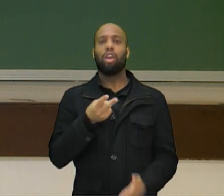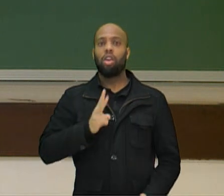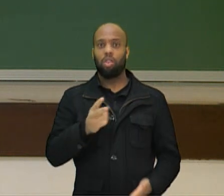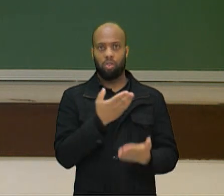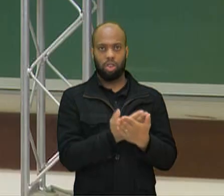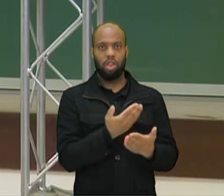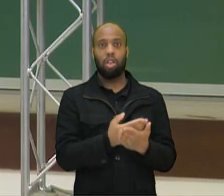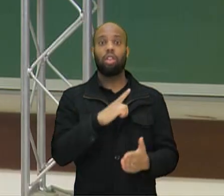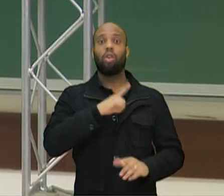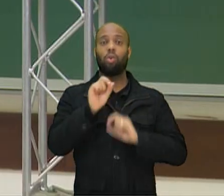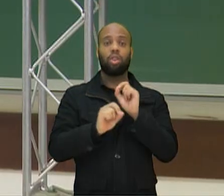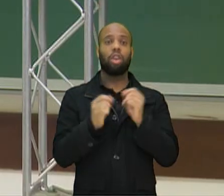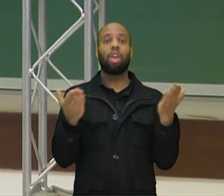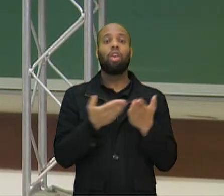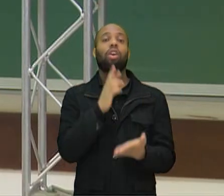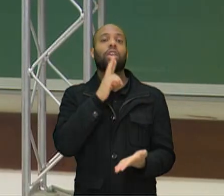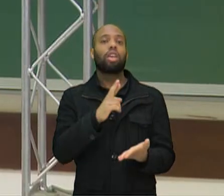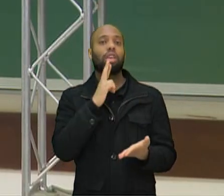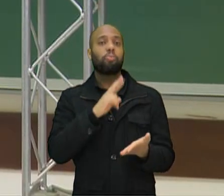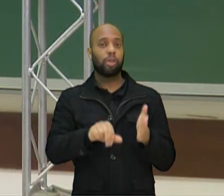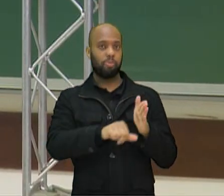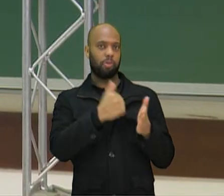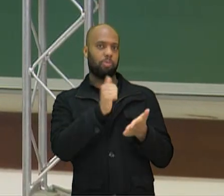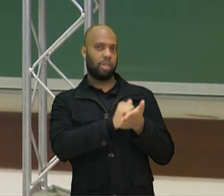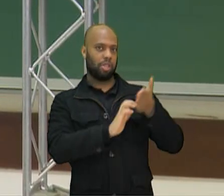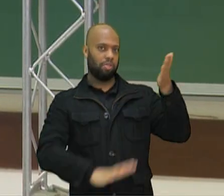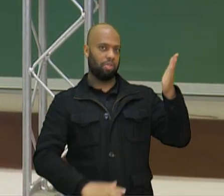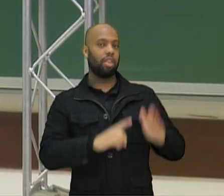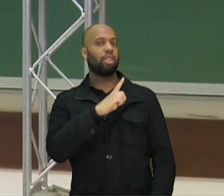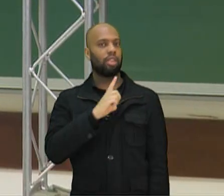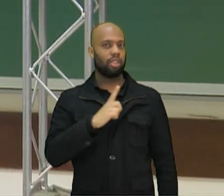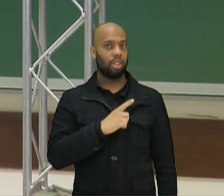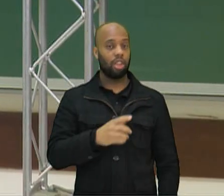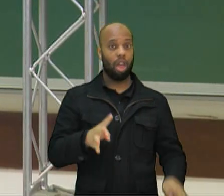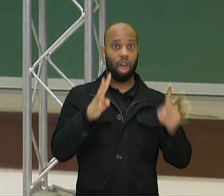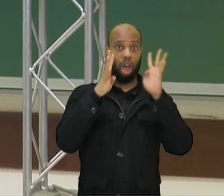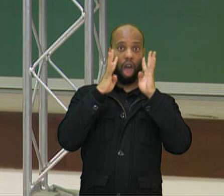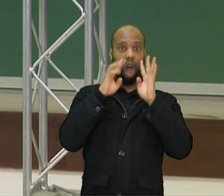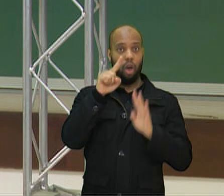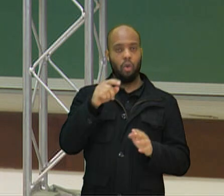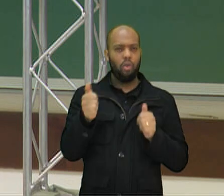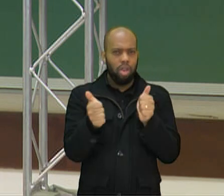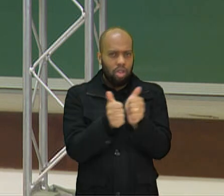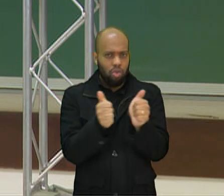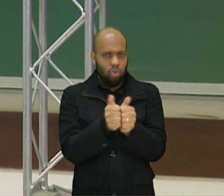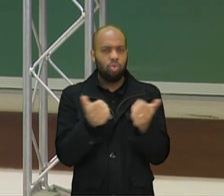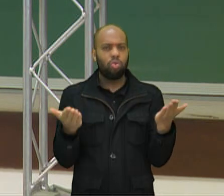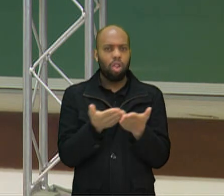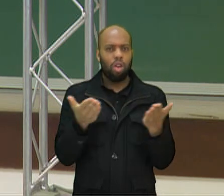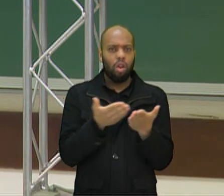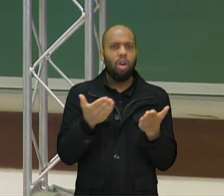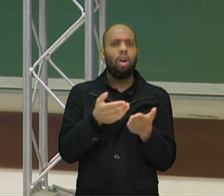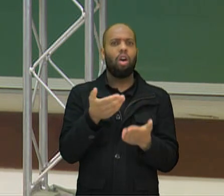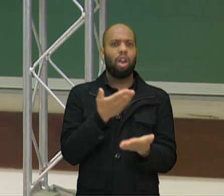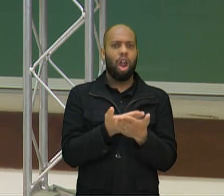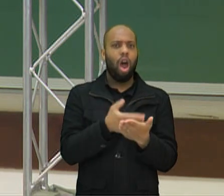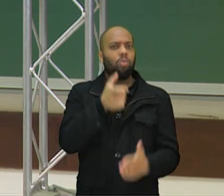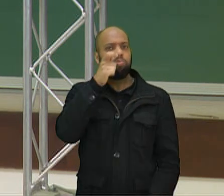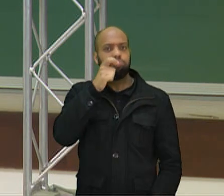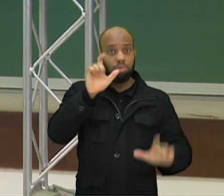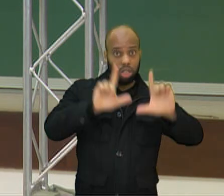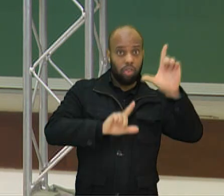nossa aula, nós vamos fazer agora a nossa primeira atividade. E atenção você que está acompanhando esta aula exclusivamente pela